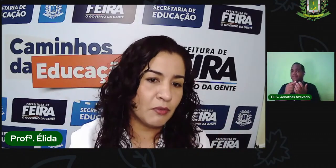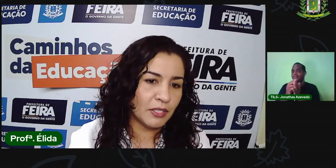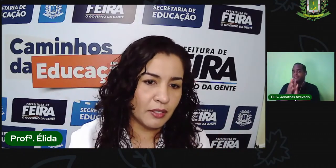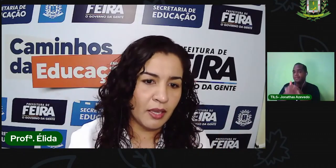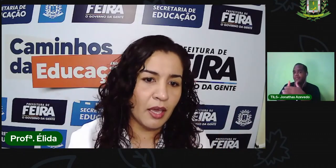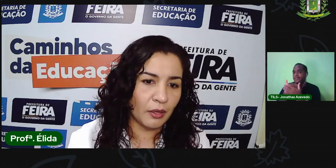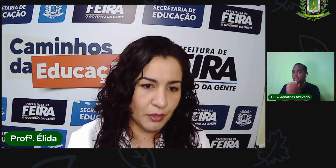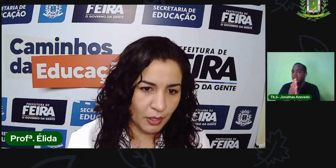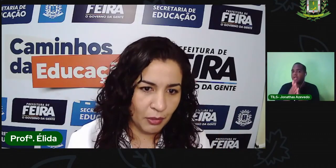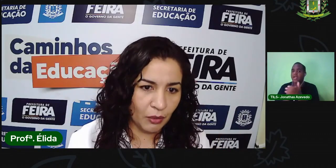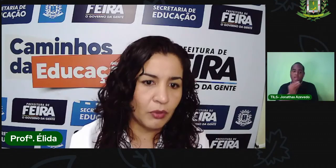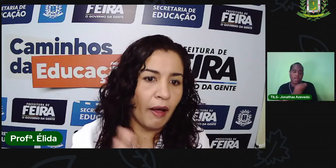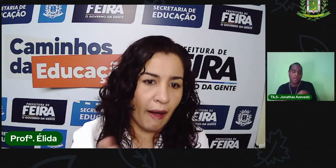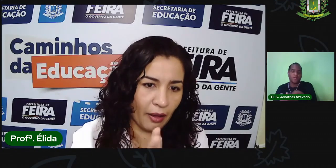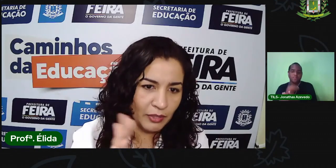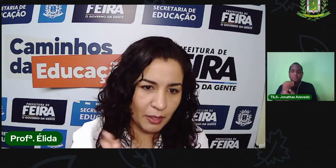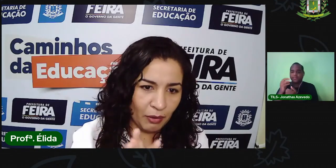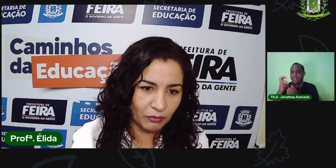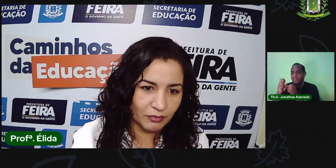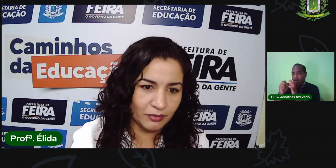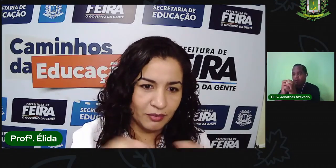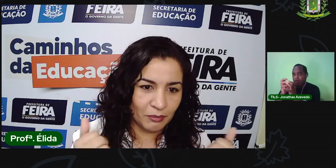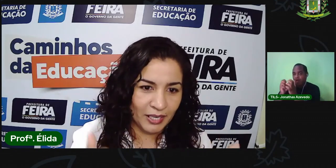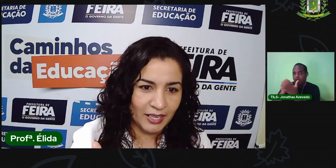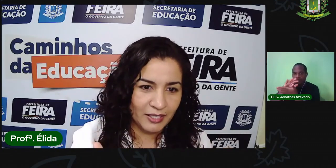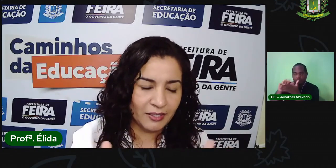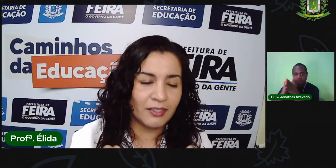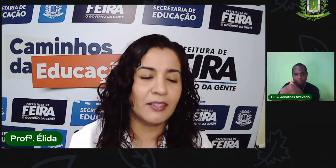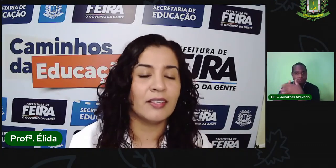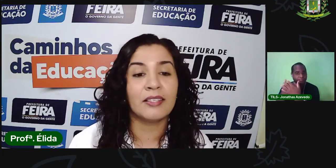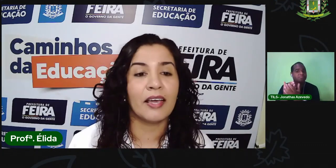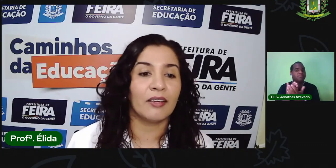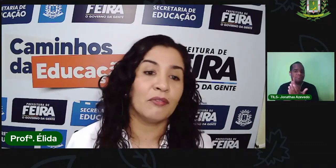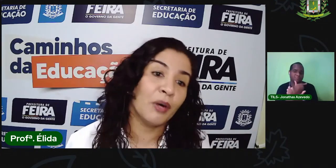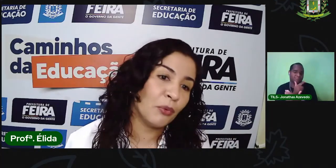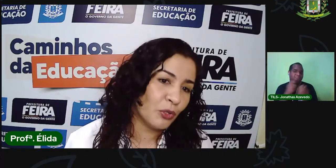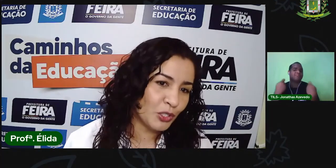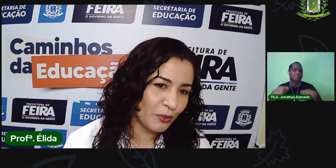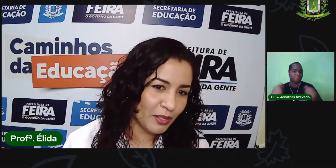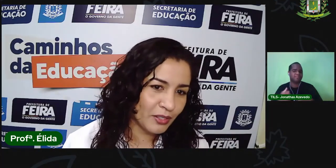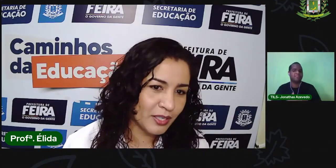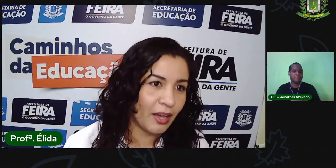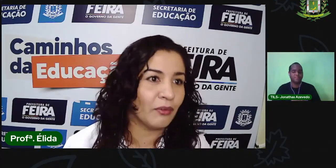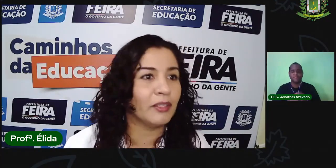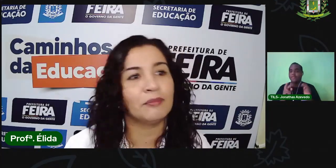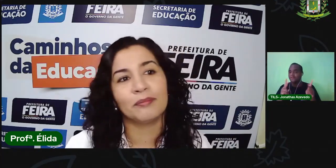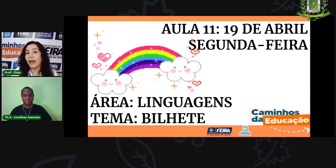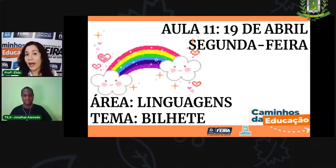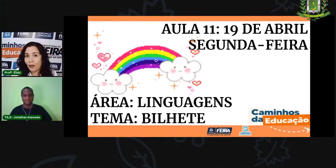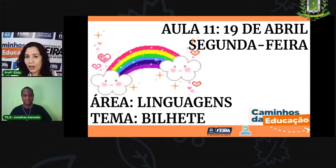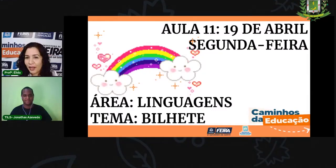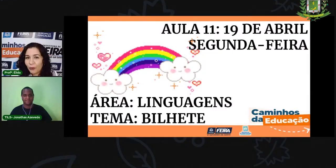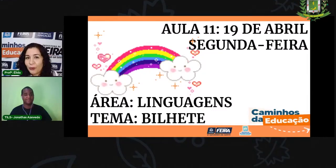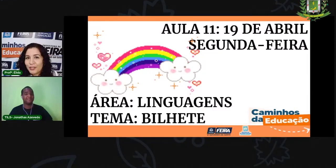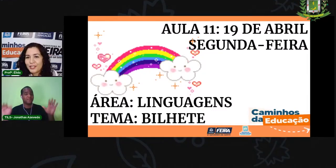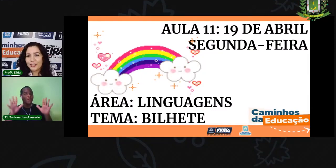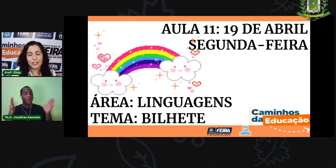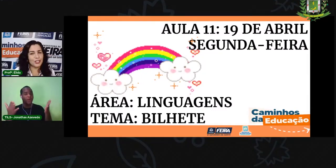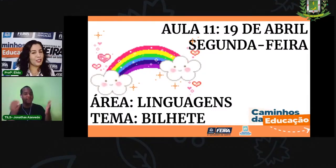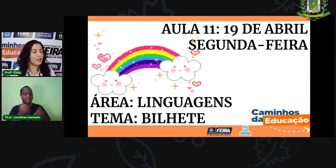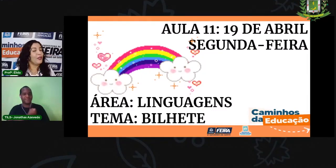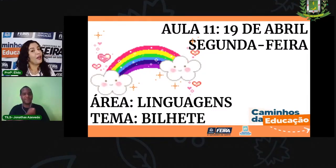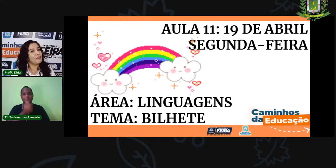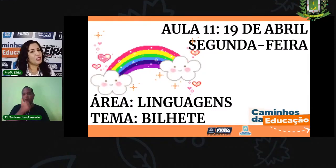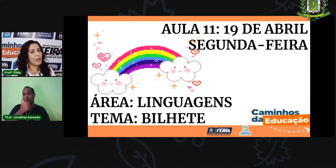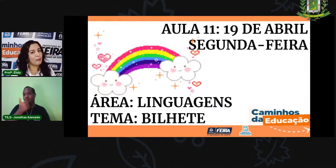Mas se você tem água e sabão, água e sabão. Beleza? Isso aí. Vamos continuar nossa aula. Aula 11,